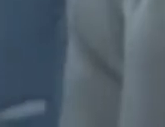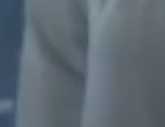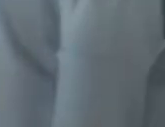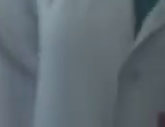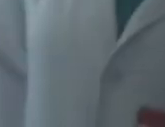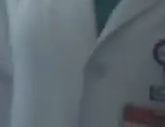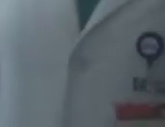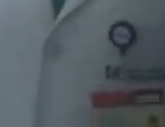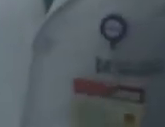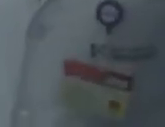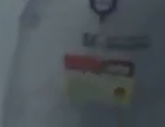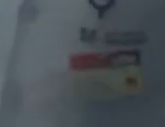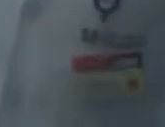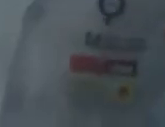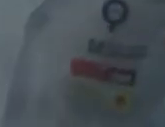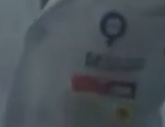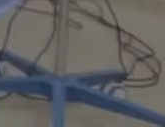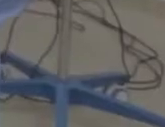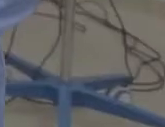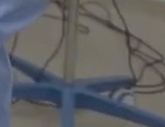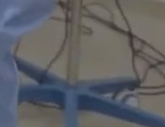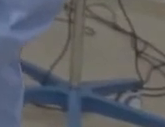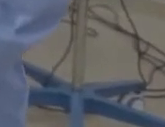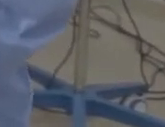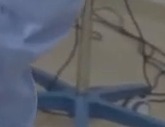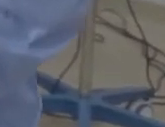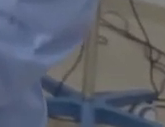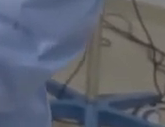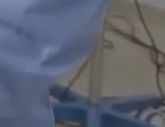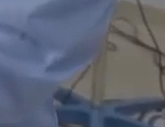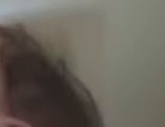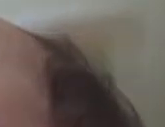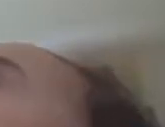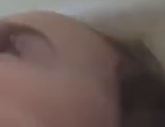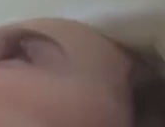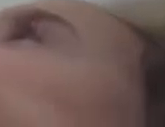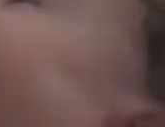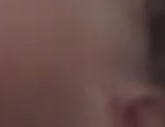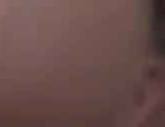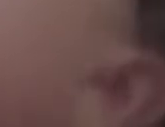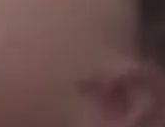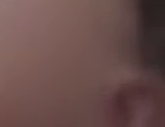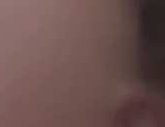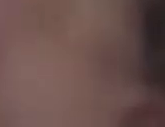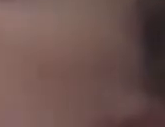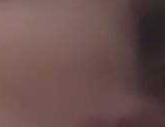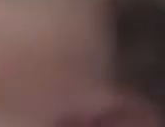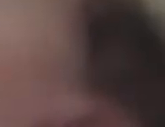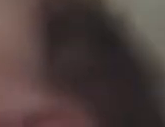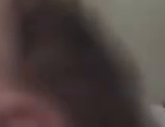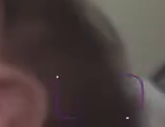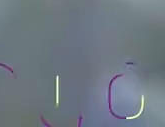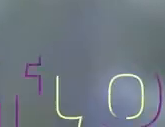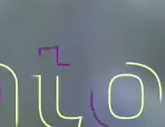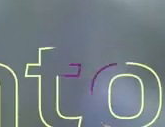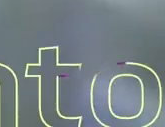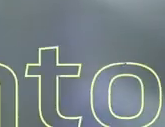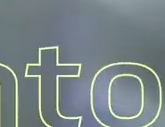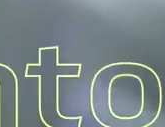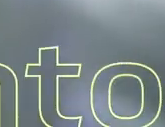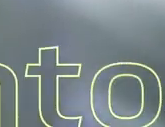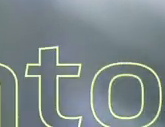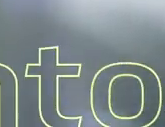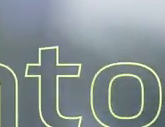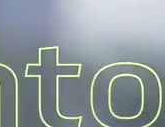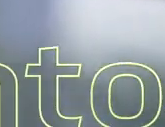por pessoas para pessoas. Gente que olha nos olhos, que acolhe com cuidado humanizado.